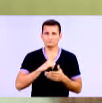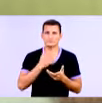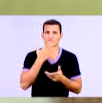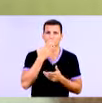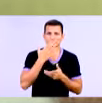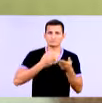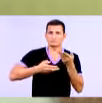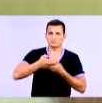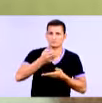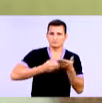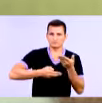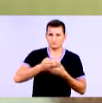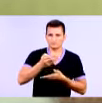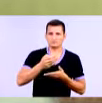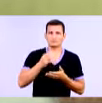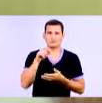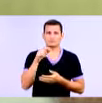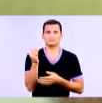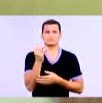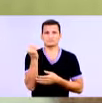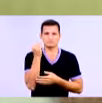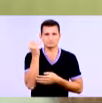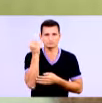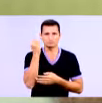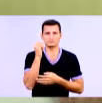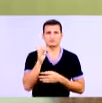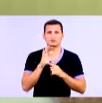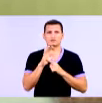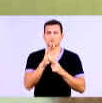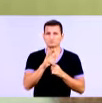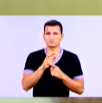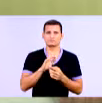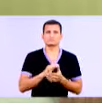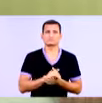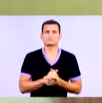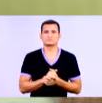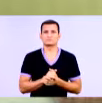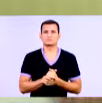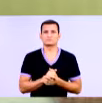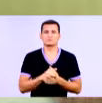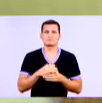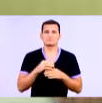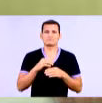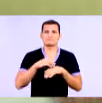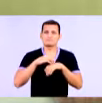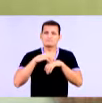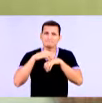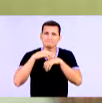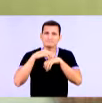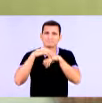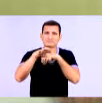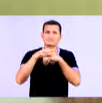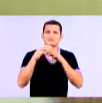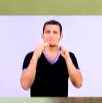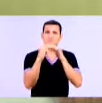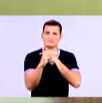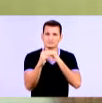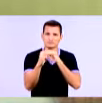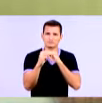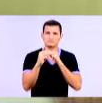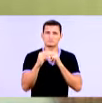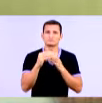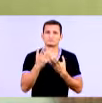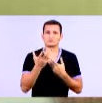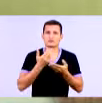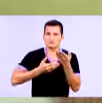de interações, né? Falando que é realmente importante, ele ajuda efetivamente a passar a mensagem complementar e relacionada ao texto, né? Essas